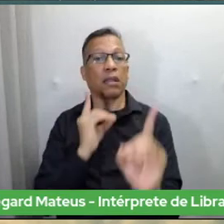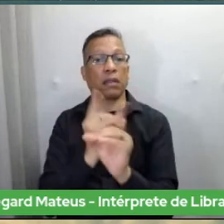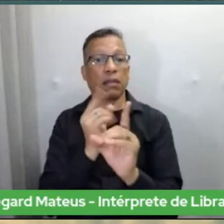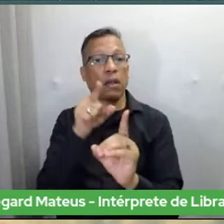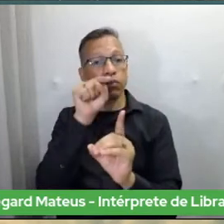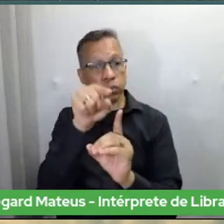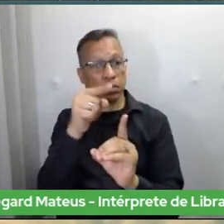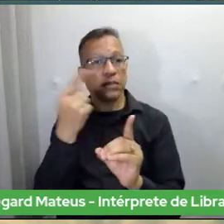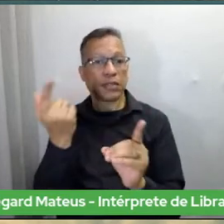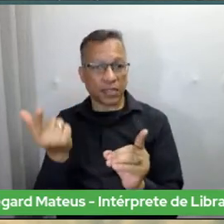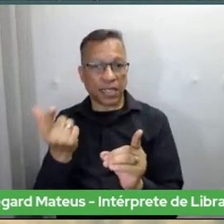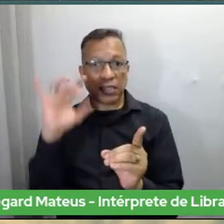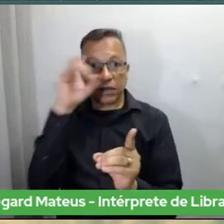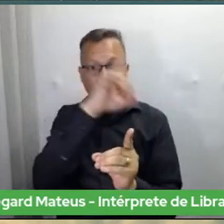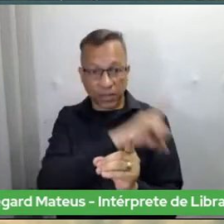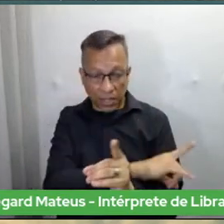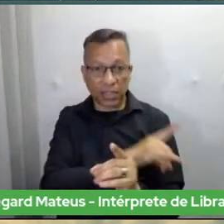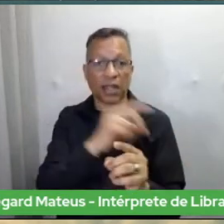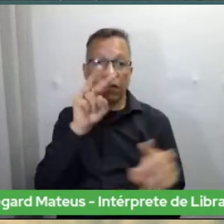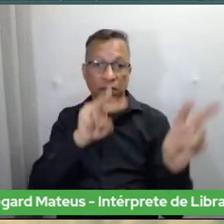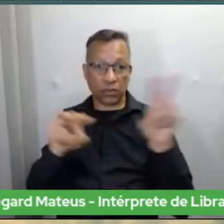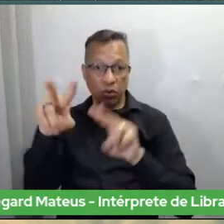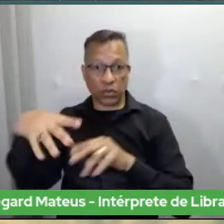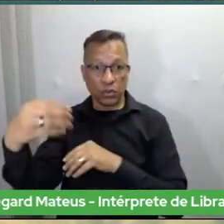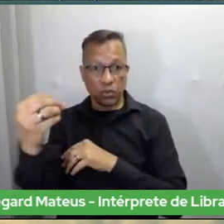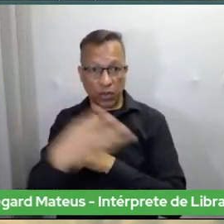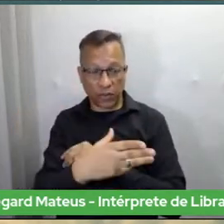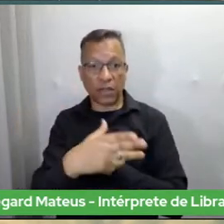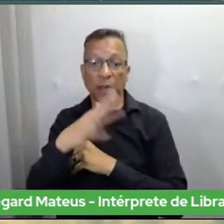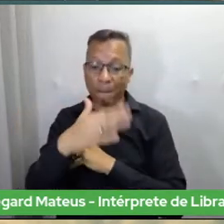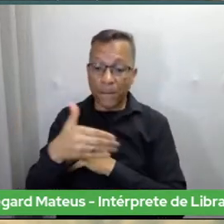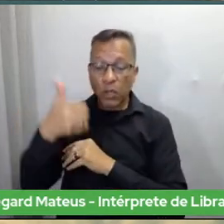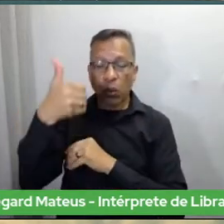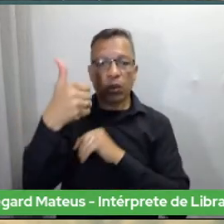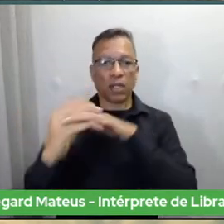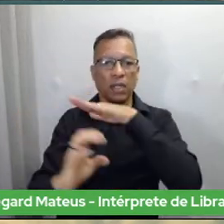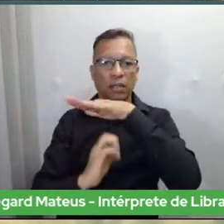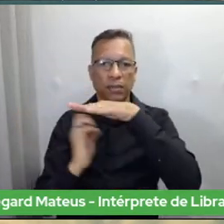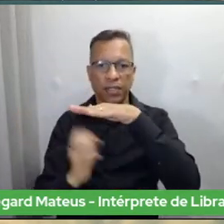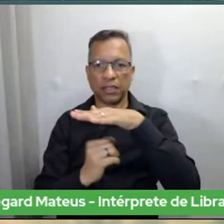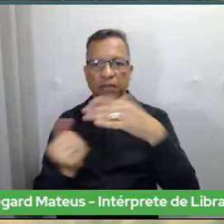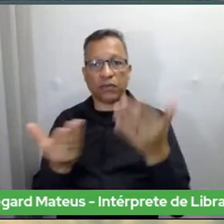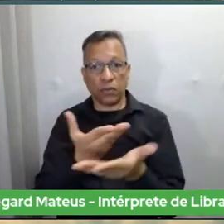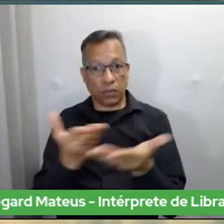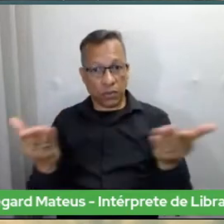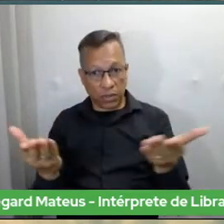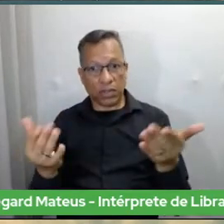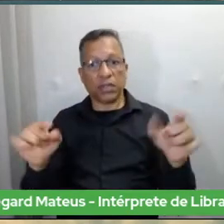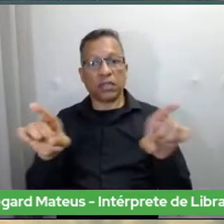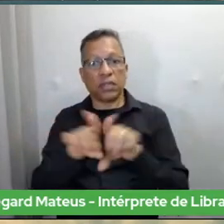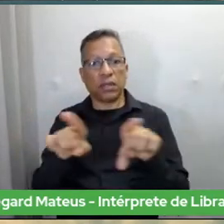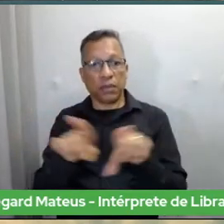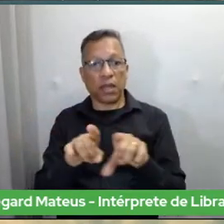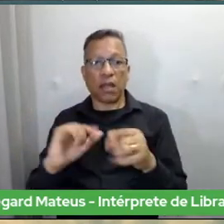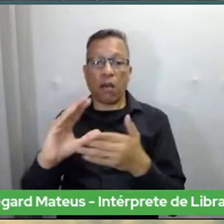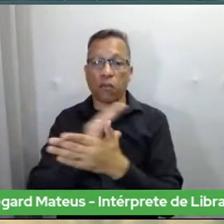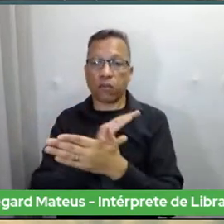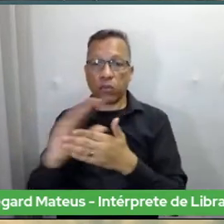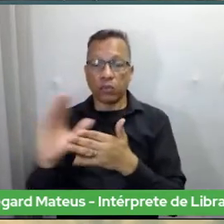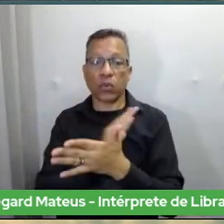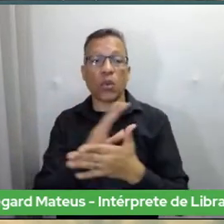traz novos desafios, novas visões para alavancar os negócios, né, e como vocês, como alguns de vocês como lideranças de projetos